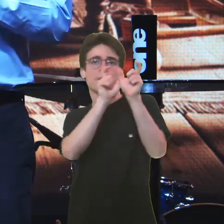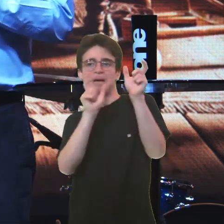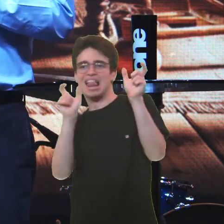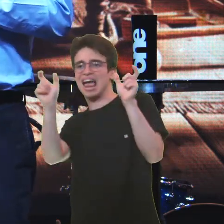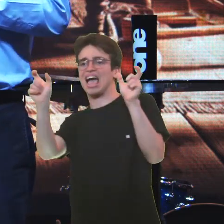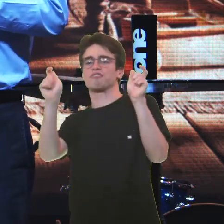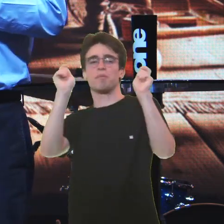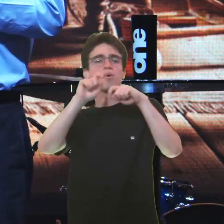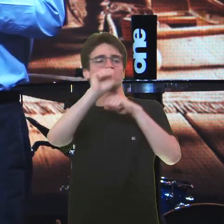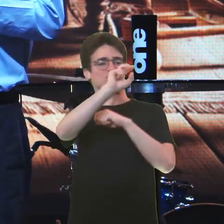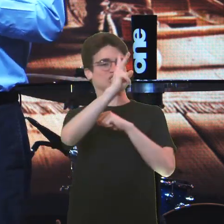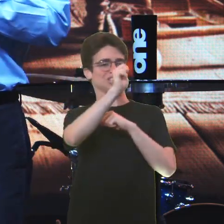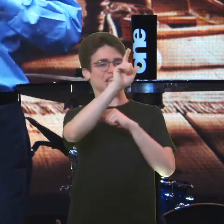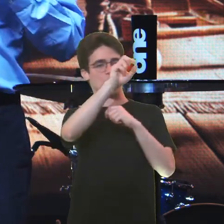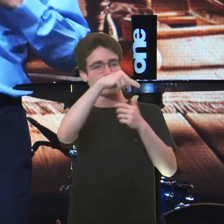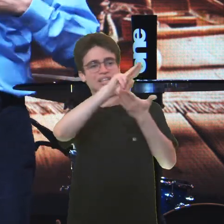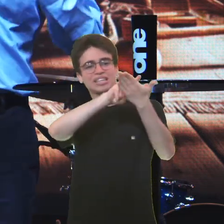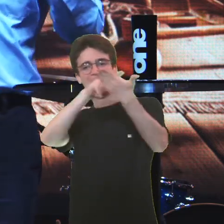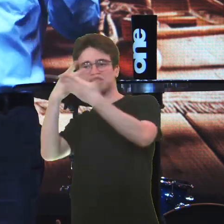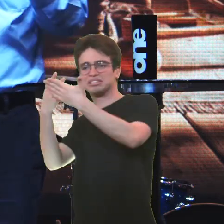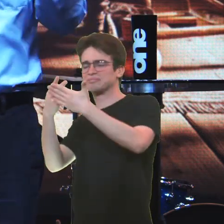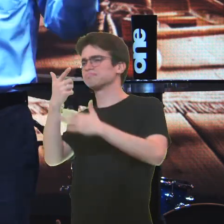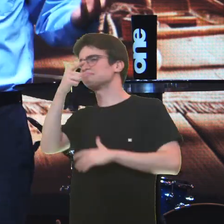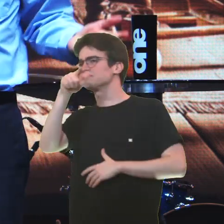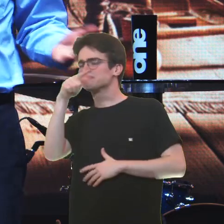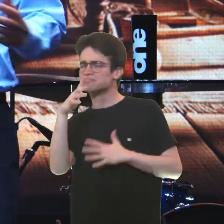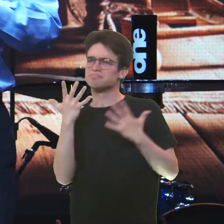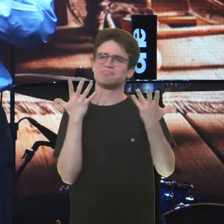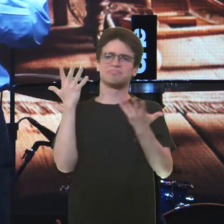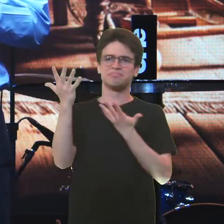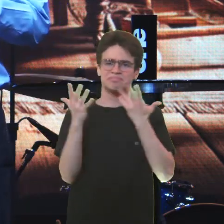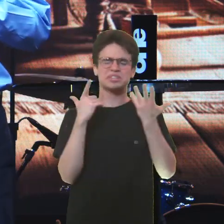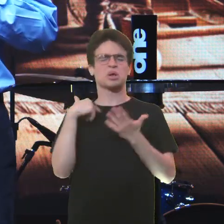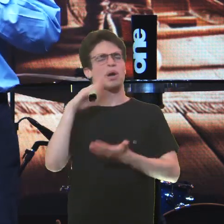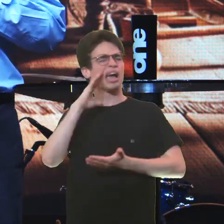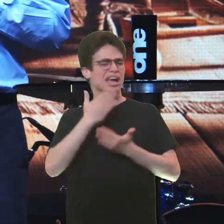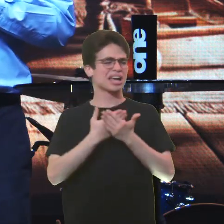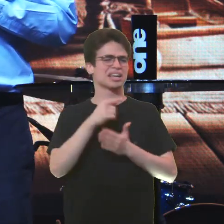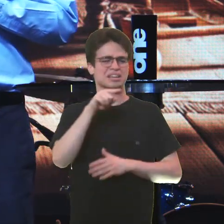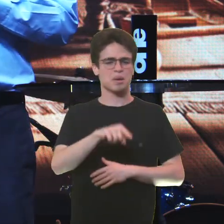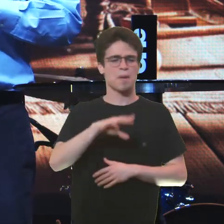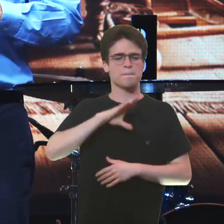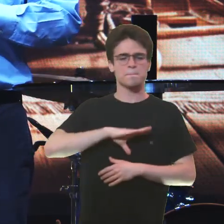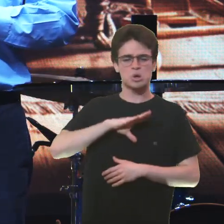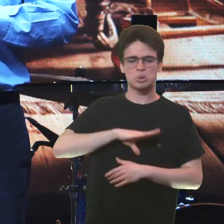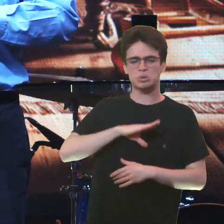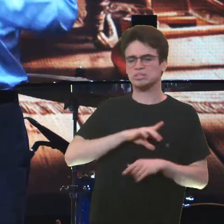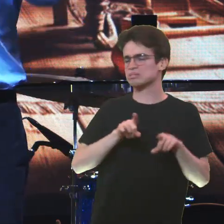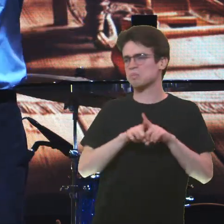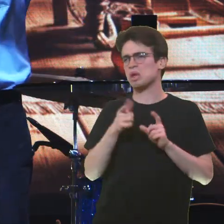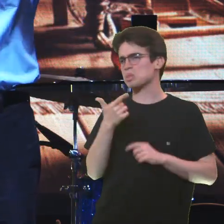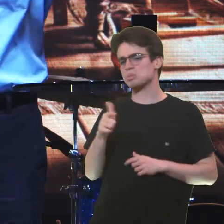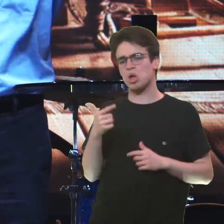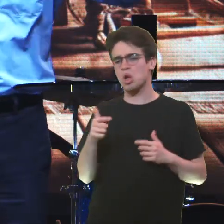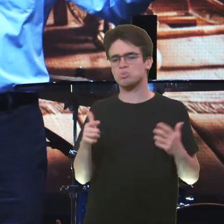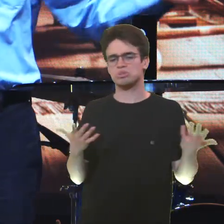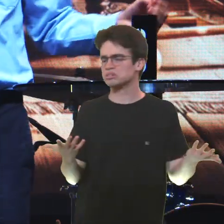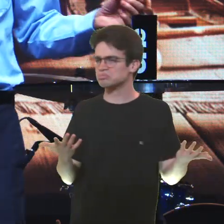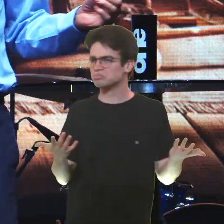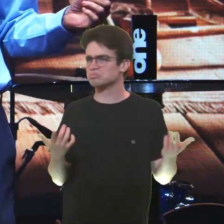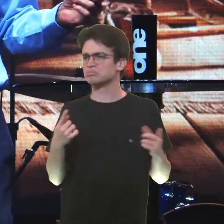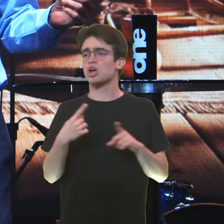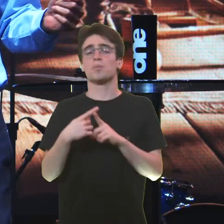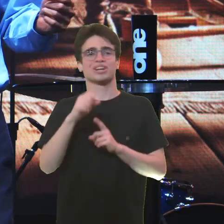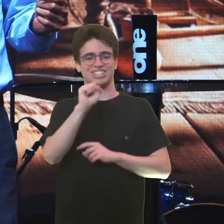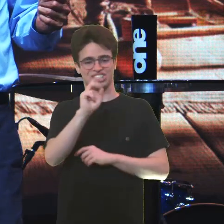shalom. que possa traduzir shalom. Me temo que el portugués tampoco E eu tiene una acredito que o palabra. português também não tem uma palavra. Porque shalom significa